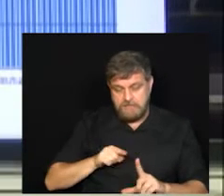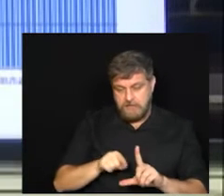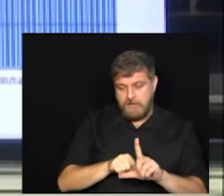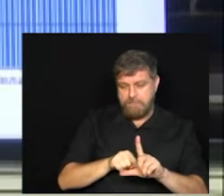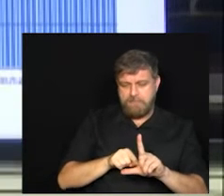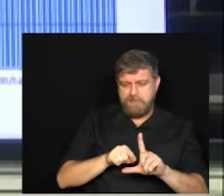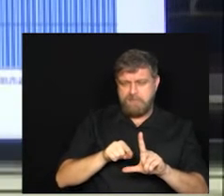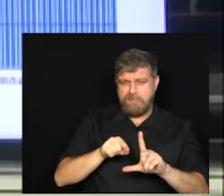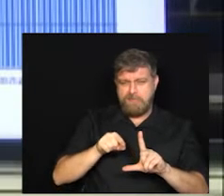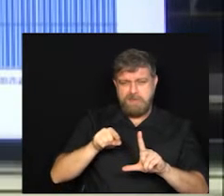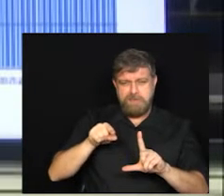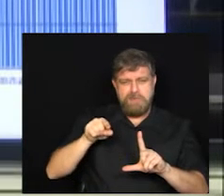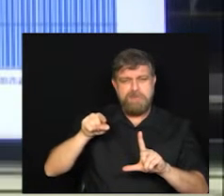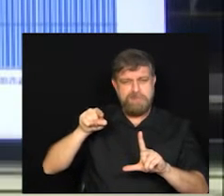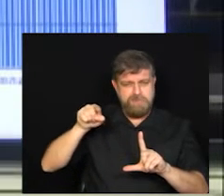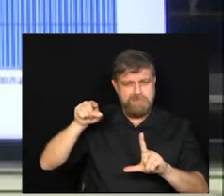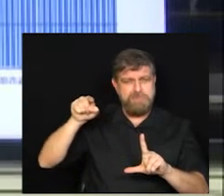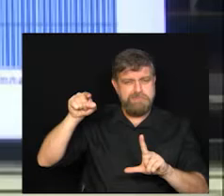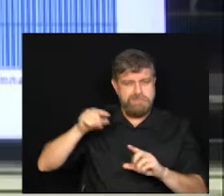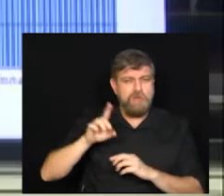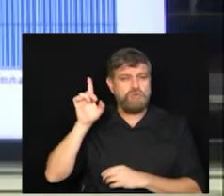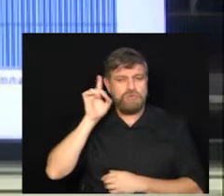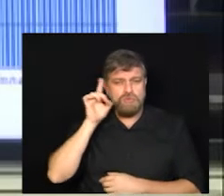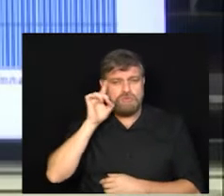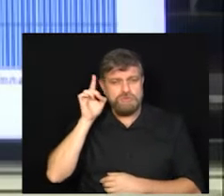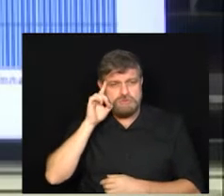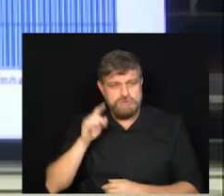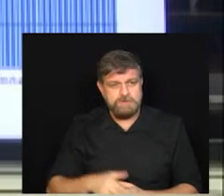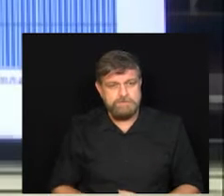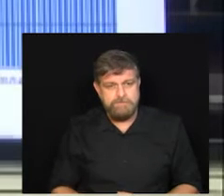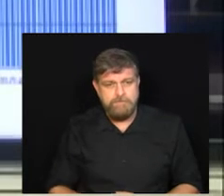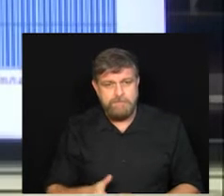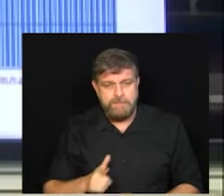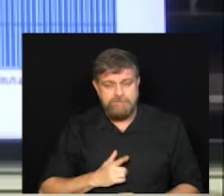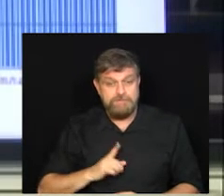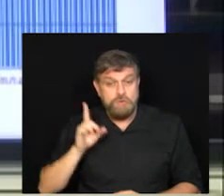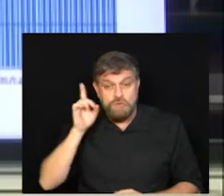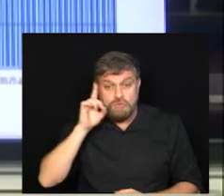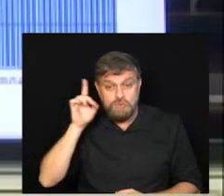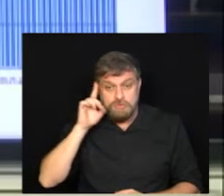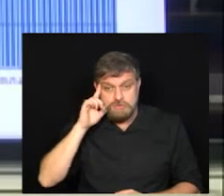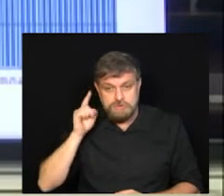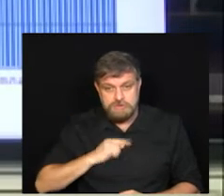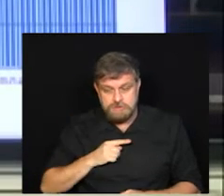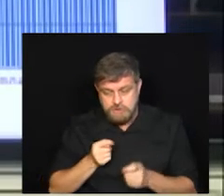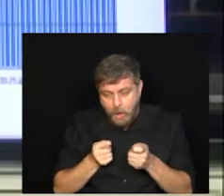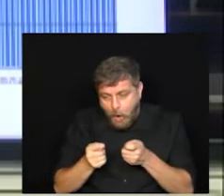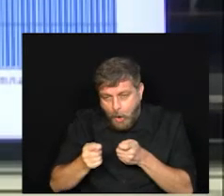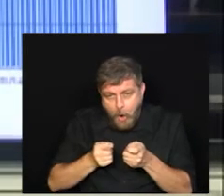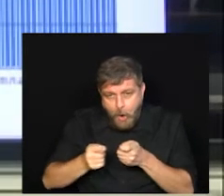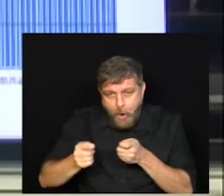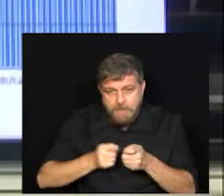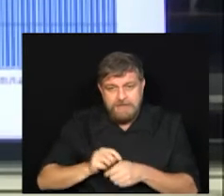acontecendo dia após dia. E aqui ele é diário, né? A gente começou a monitorar no